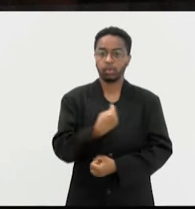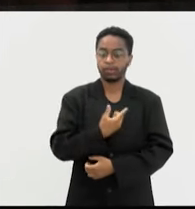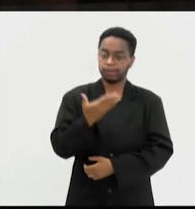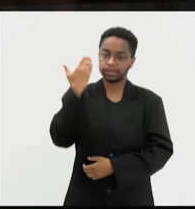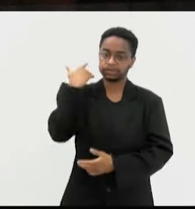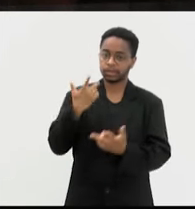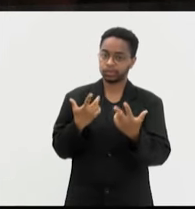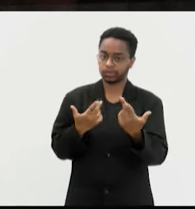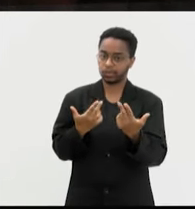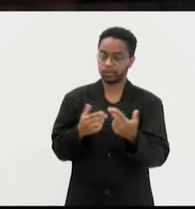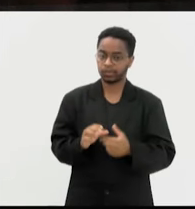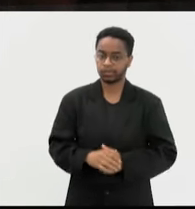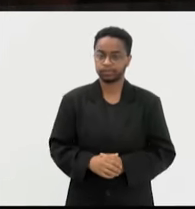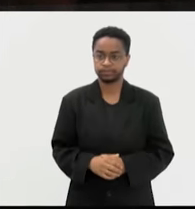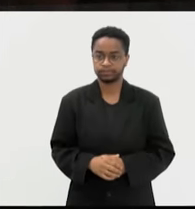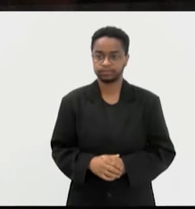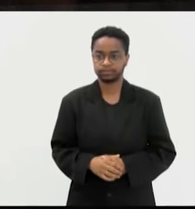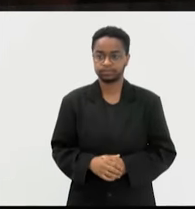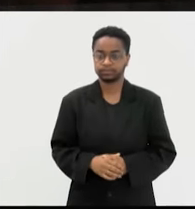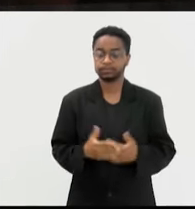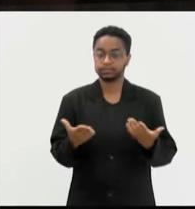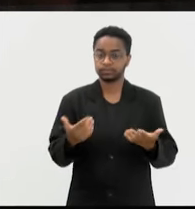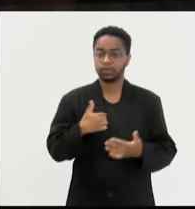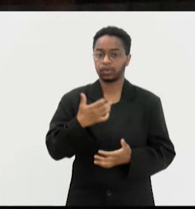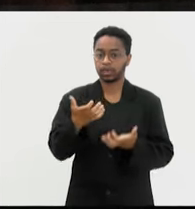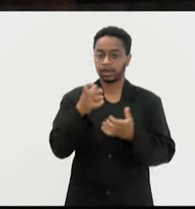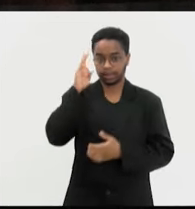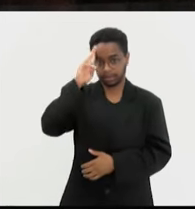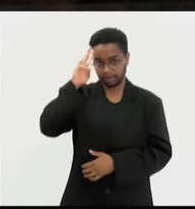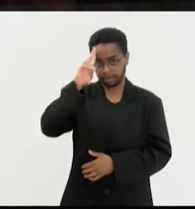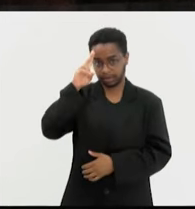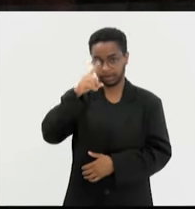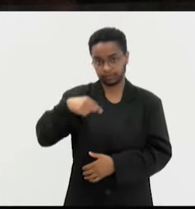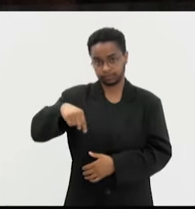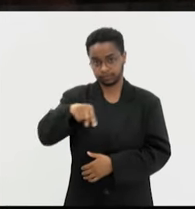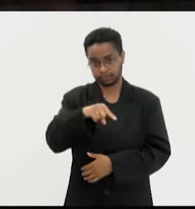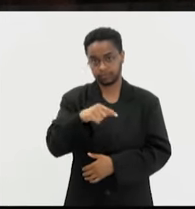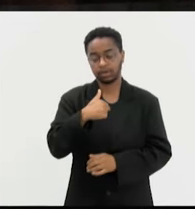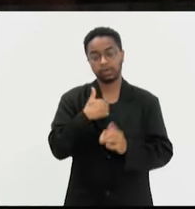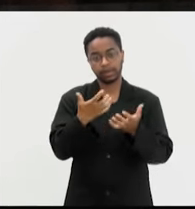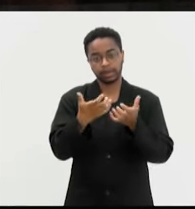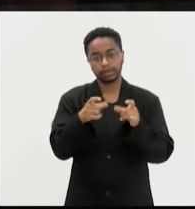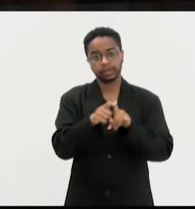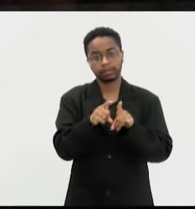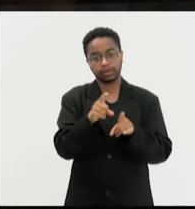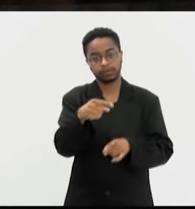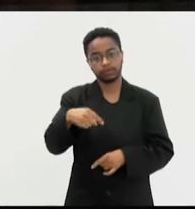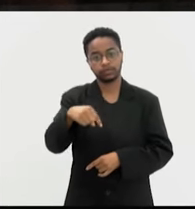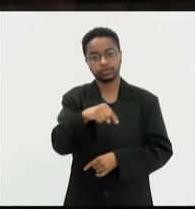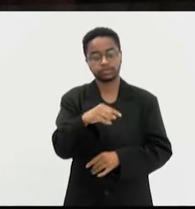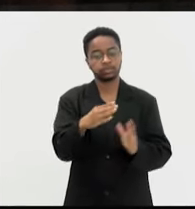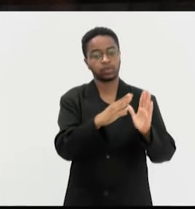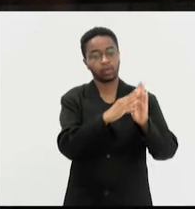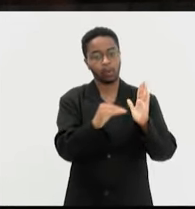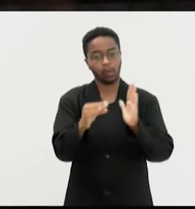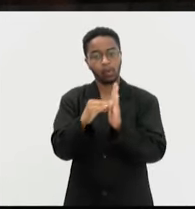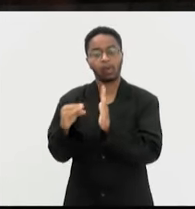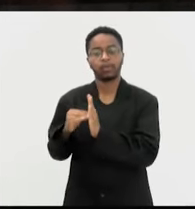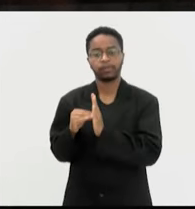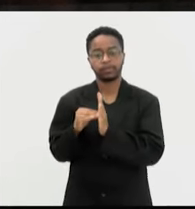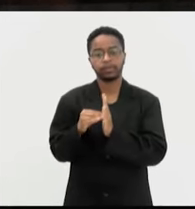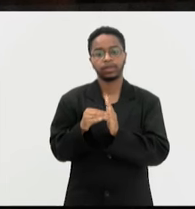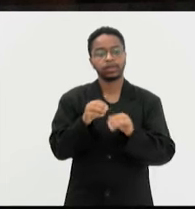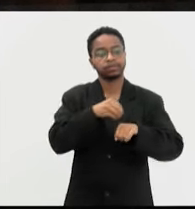no passado e aí eu quero lembrar refrescar a mente gostaria que vocês vocês repassem isso para